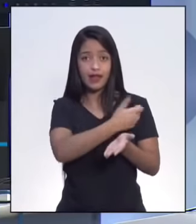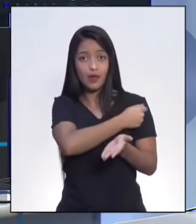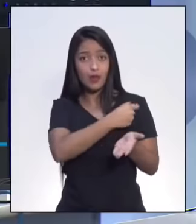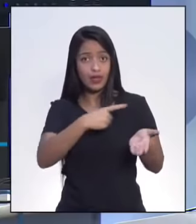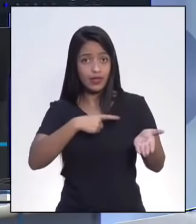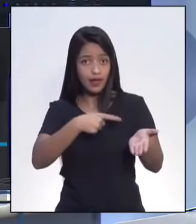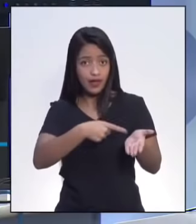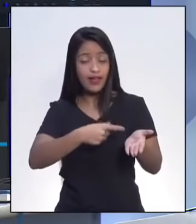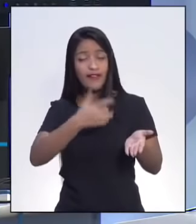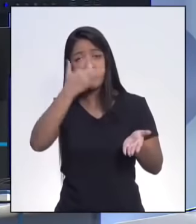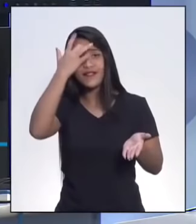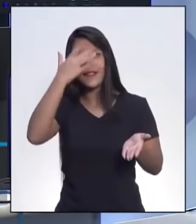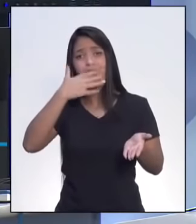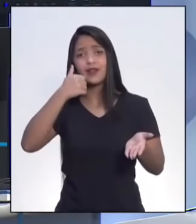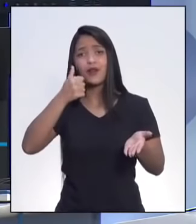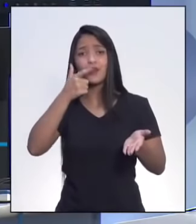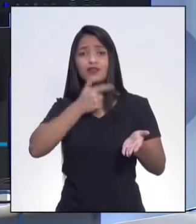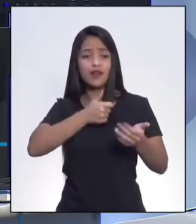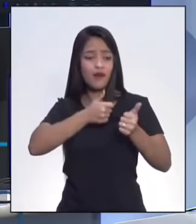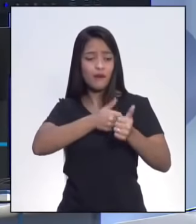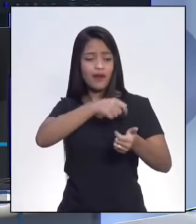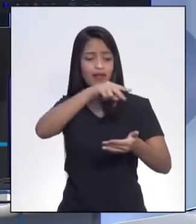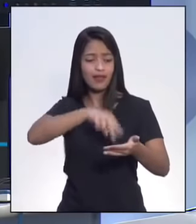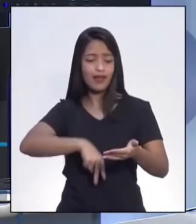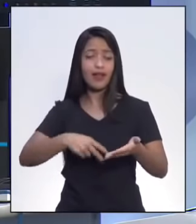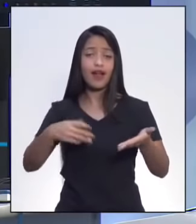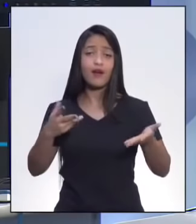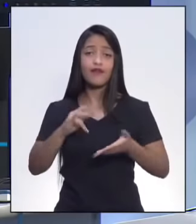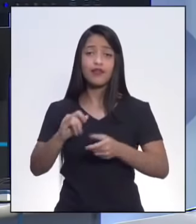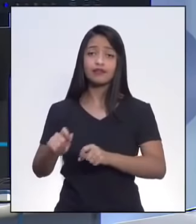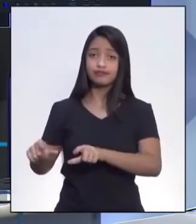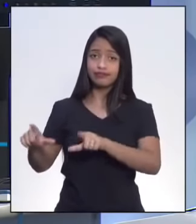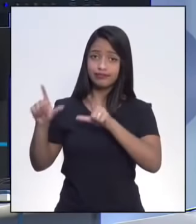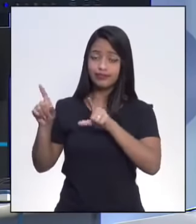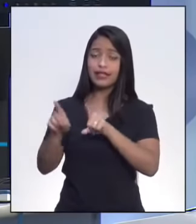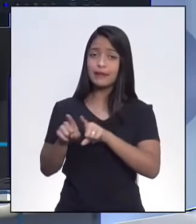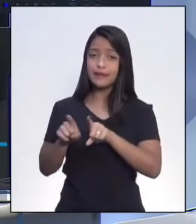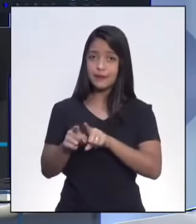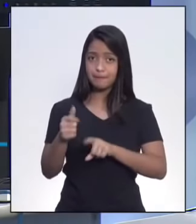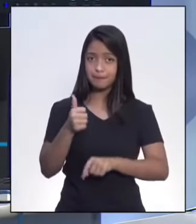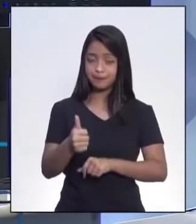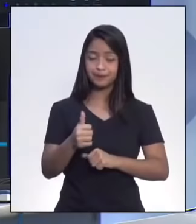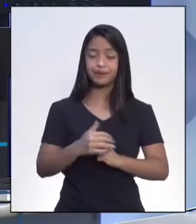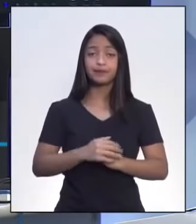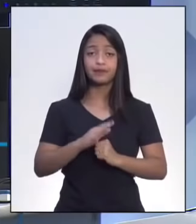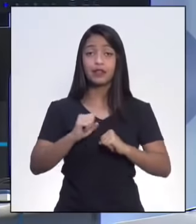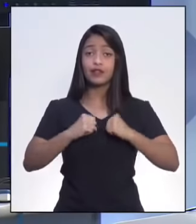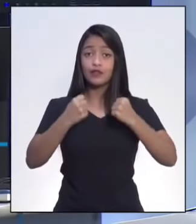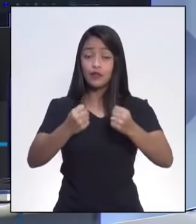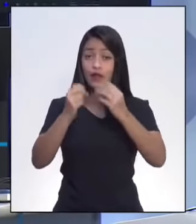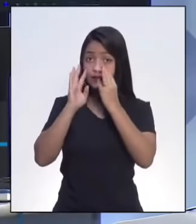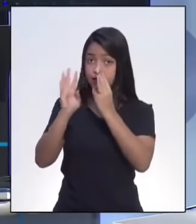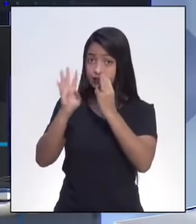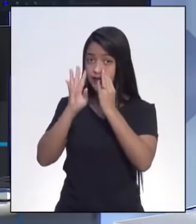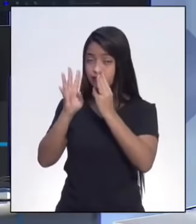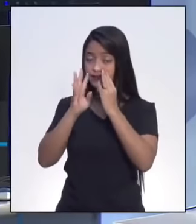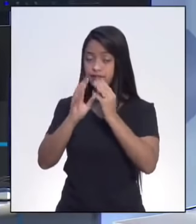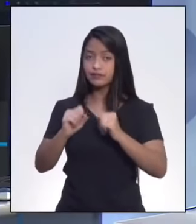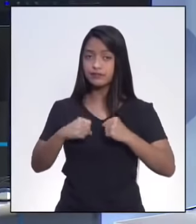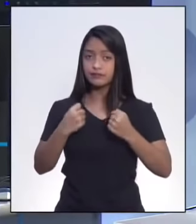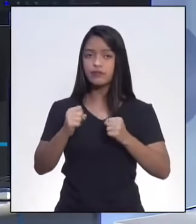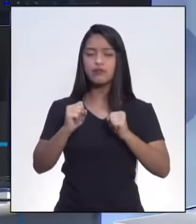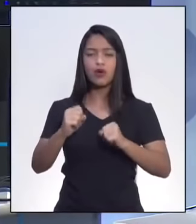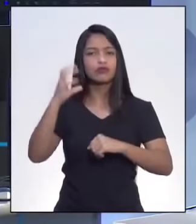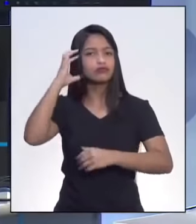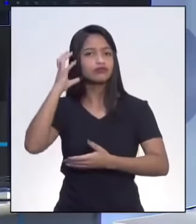fácil, porque você vai estar com o texto em mãos. Só que eu vou colocar o texto aqui na tela também, certo? Mas vamos trabalhar aí a escutativa. Então pode colocar o